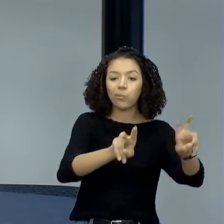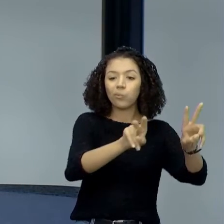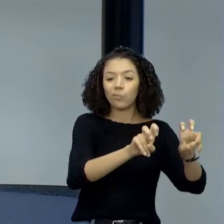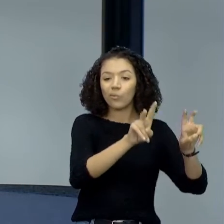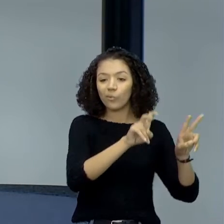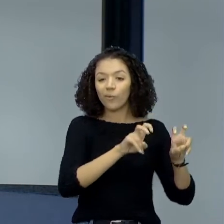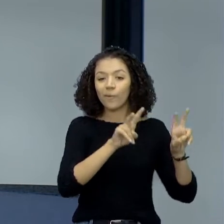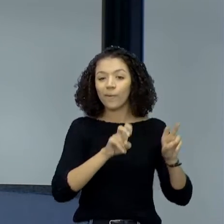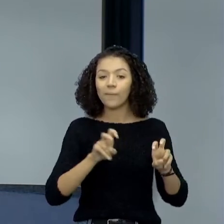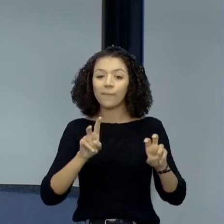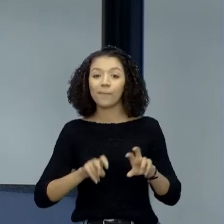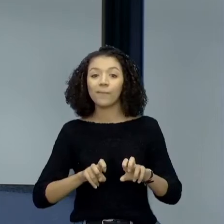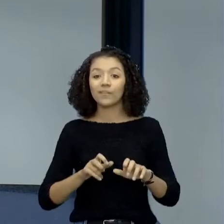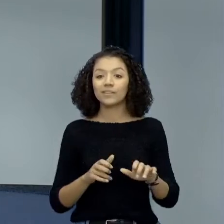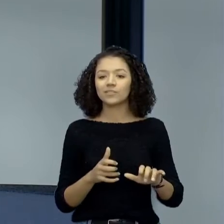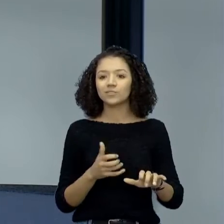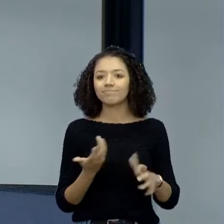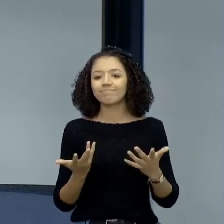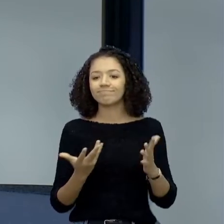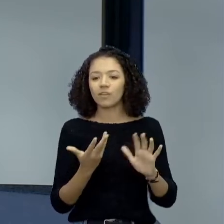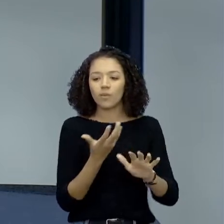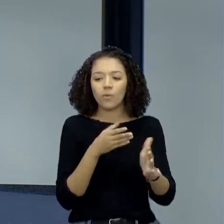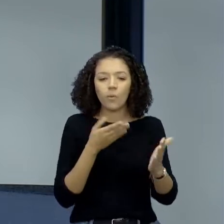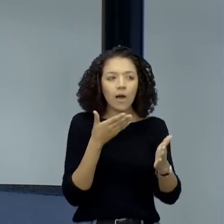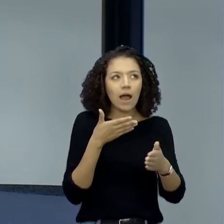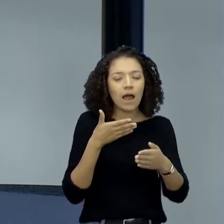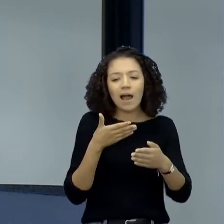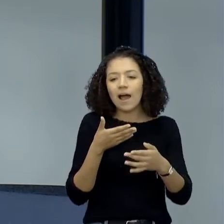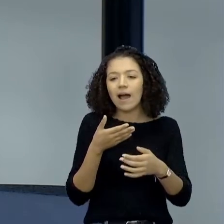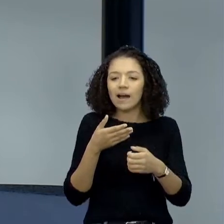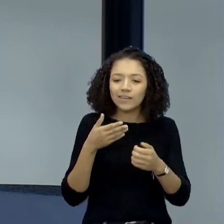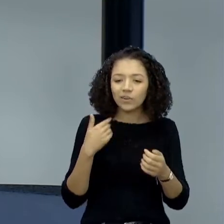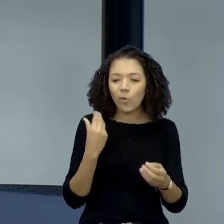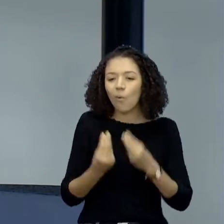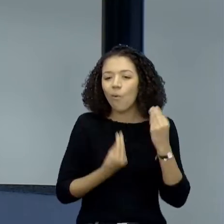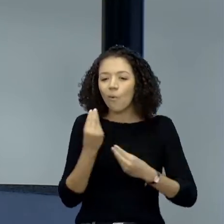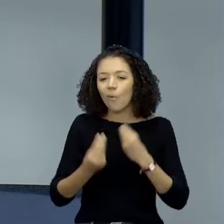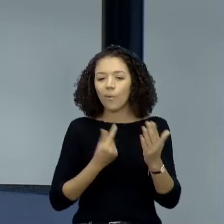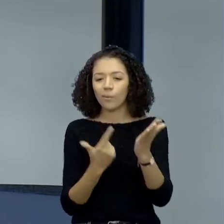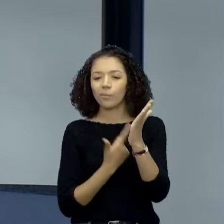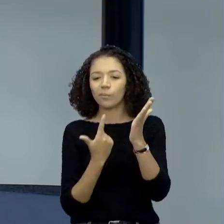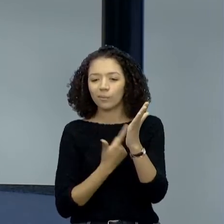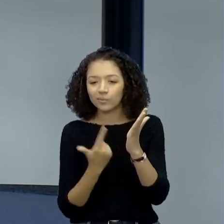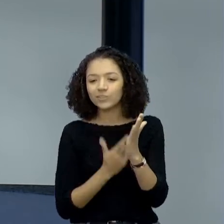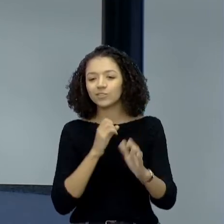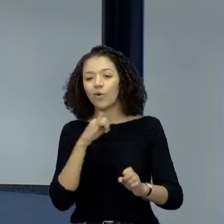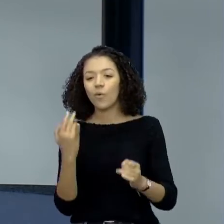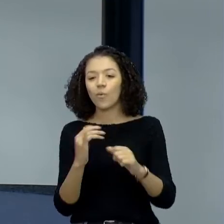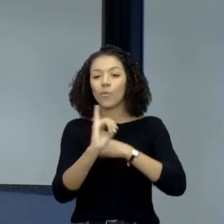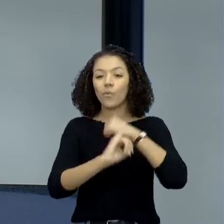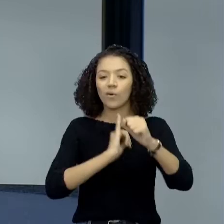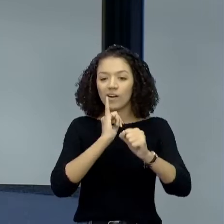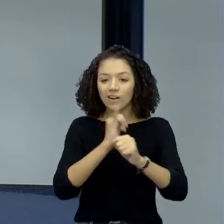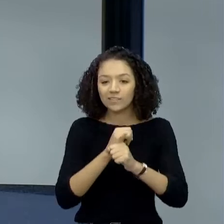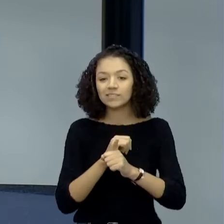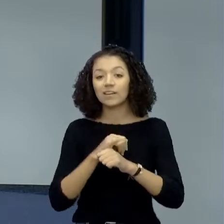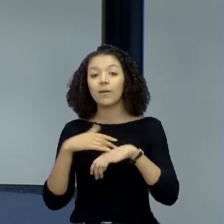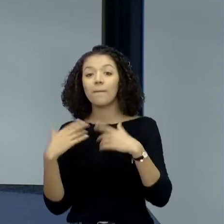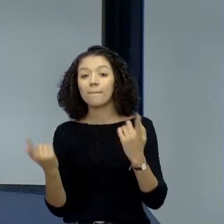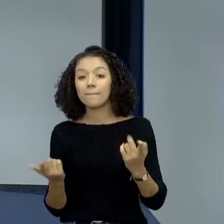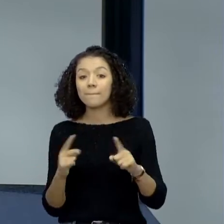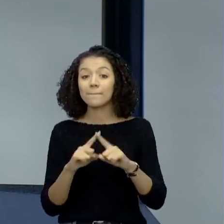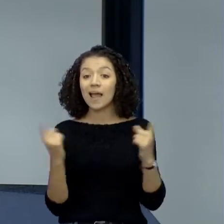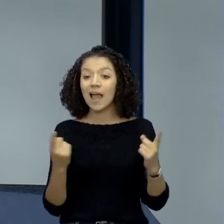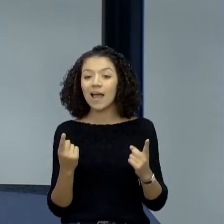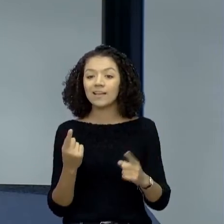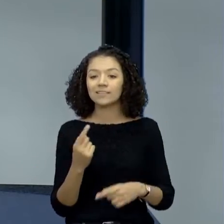que fossem acessíveis. Porque dependendo do que a gente pesquisa, a gente encontra material acadêmico, às vezes universitário, mas nem sempre está